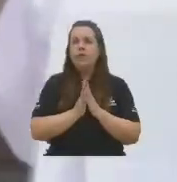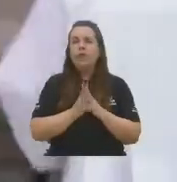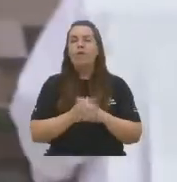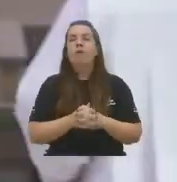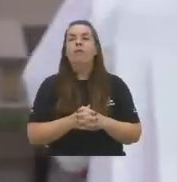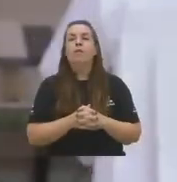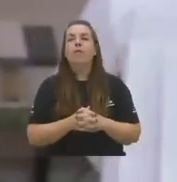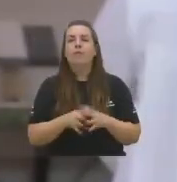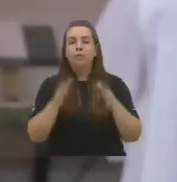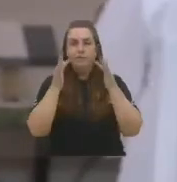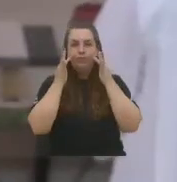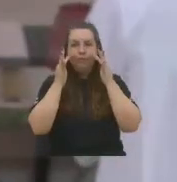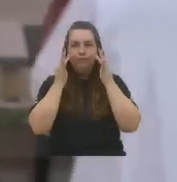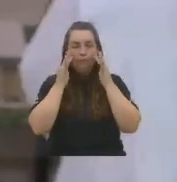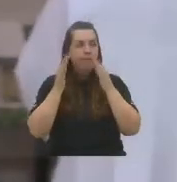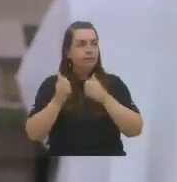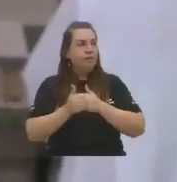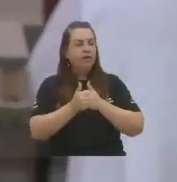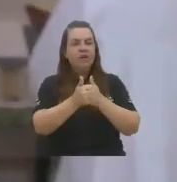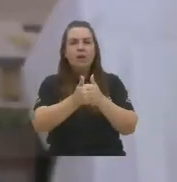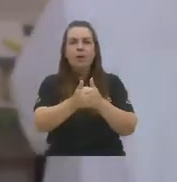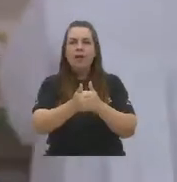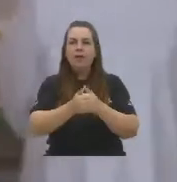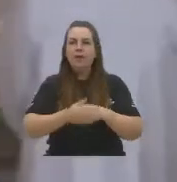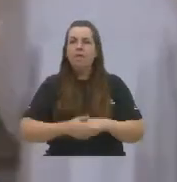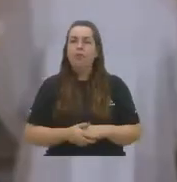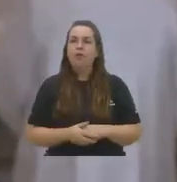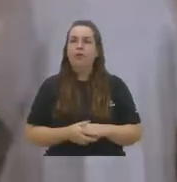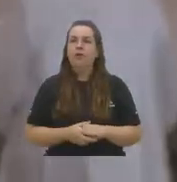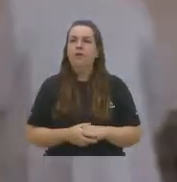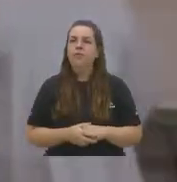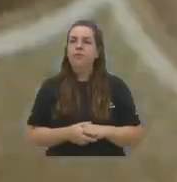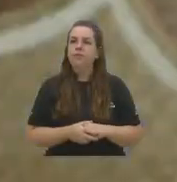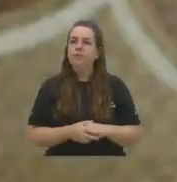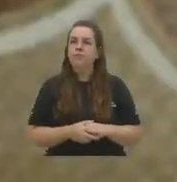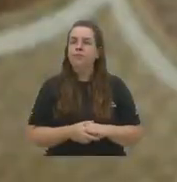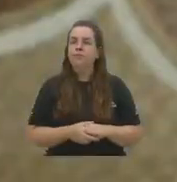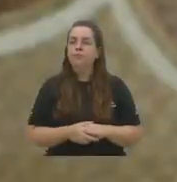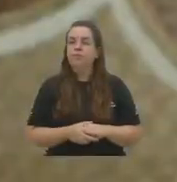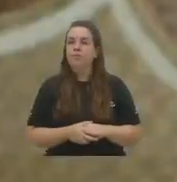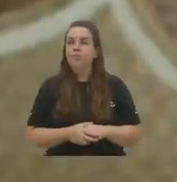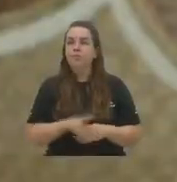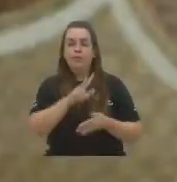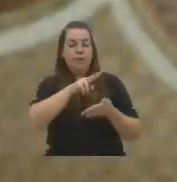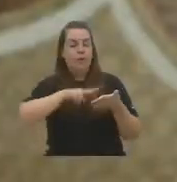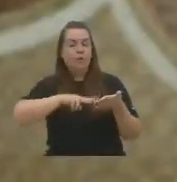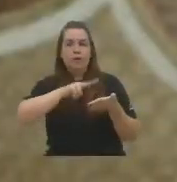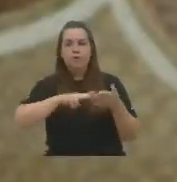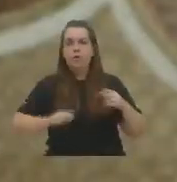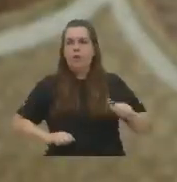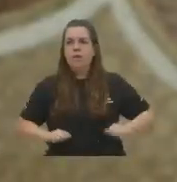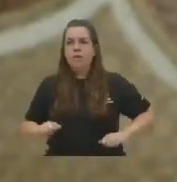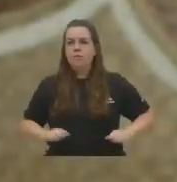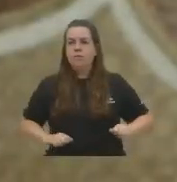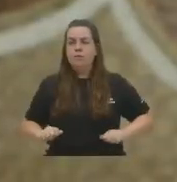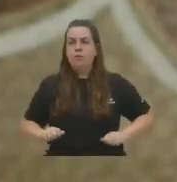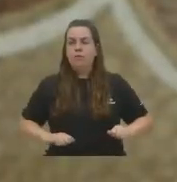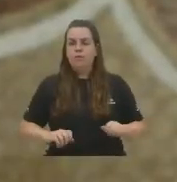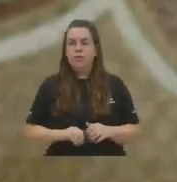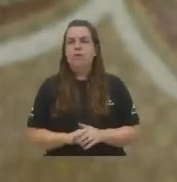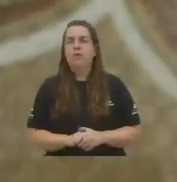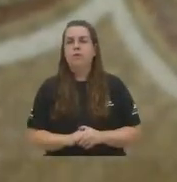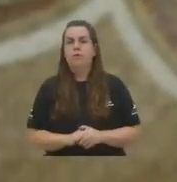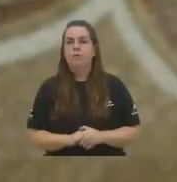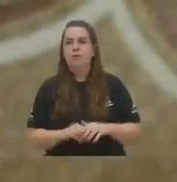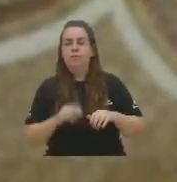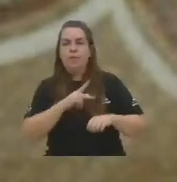Amém. Atentos, acompanhemos a liturgia da palavra. A leitura dos Atos dos Apóstolos.